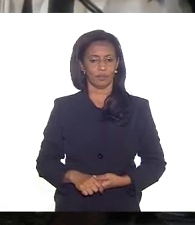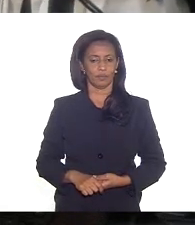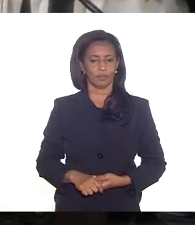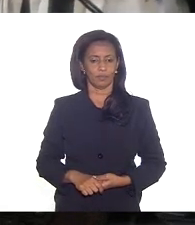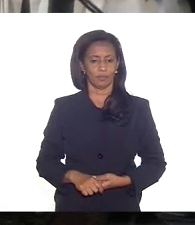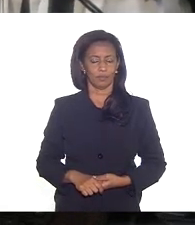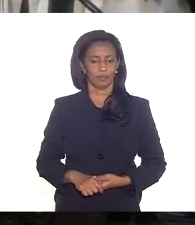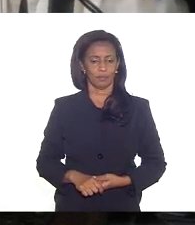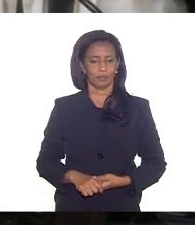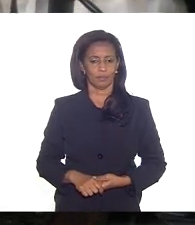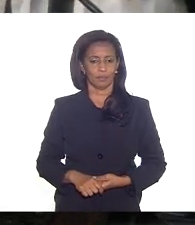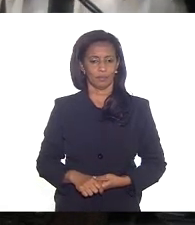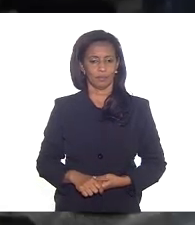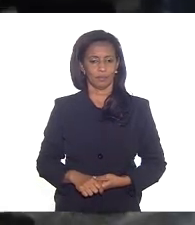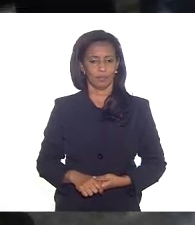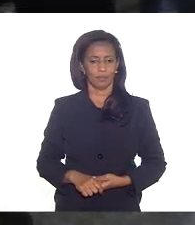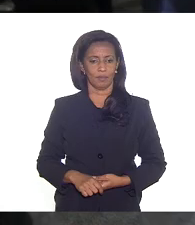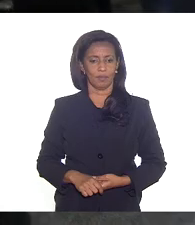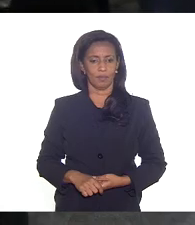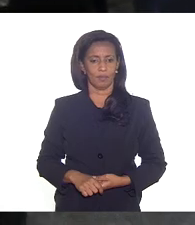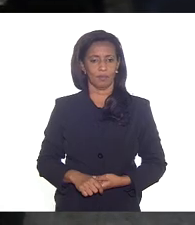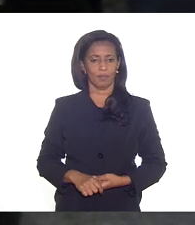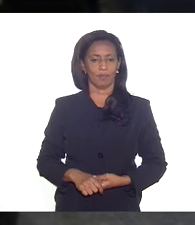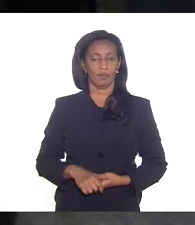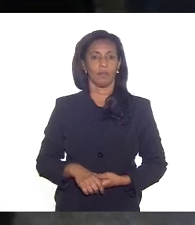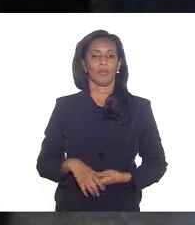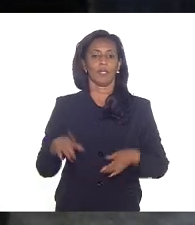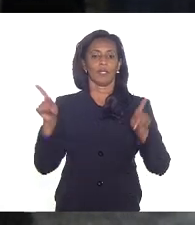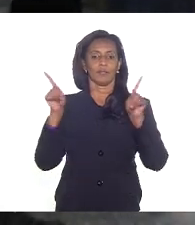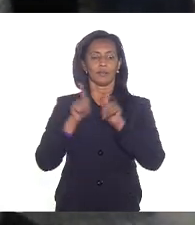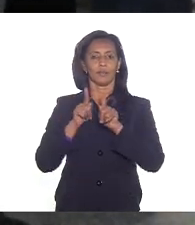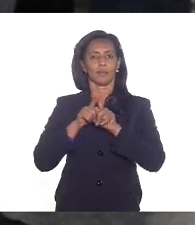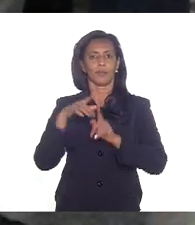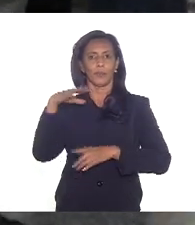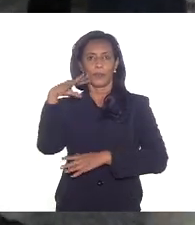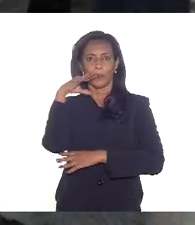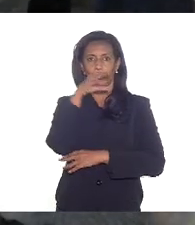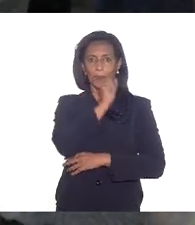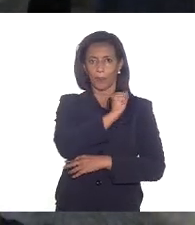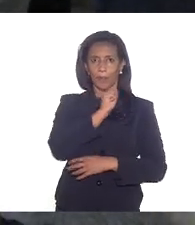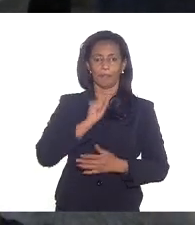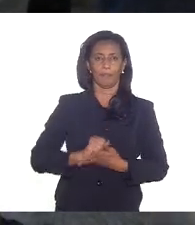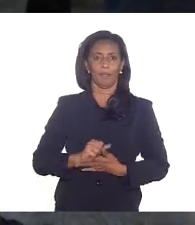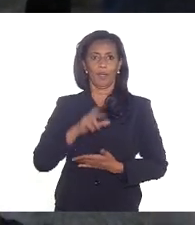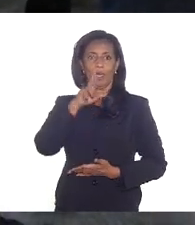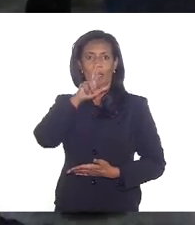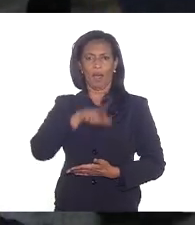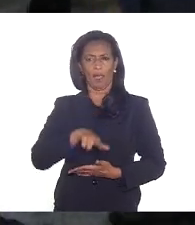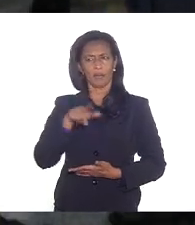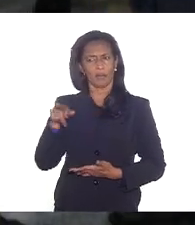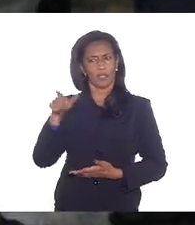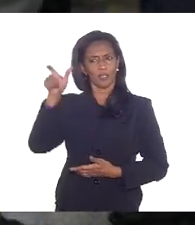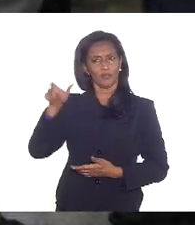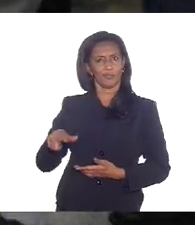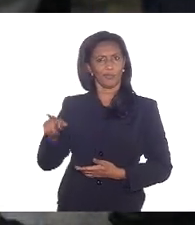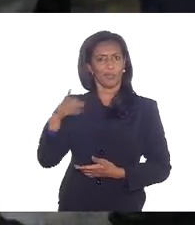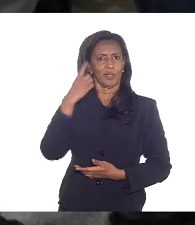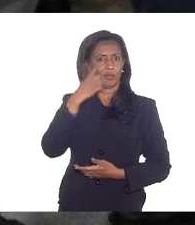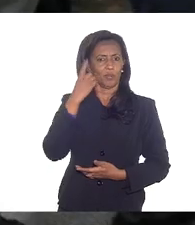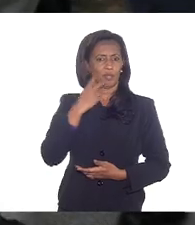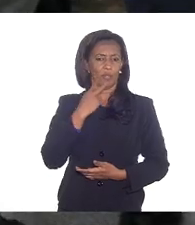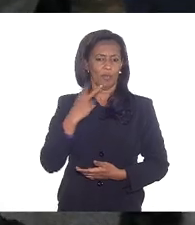e o presidente manifestar que rapidamente meu voto contrário pelas pelas razões com Alexandre aqui já